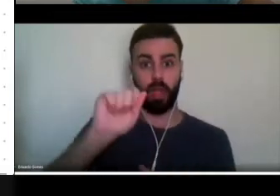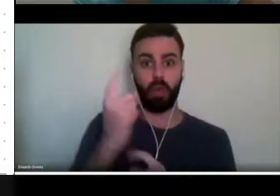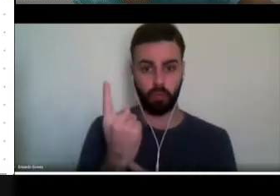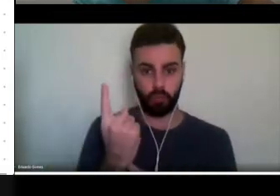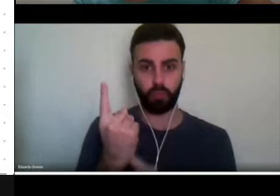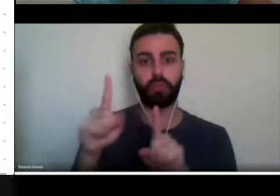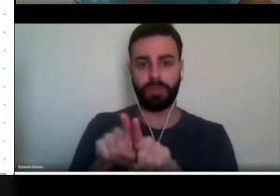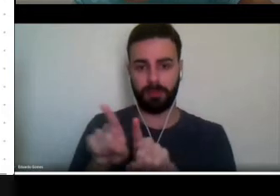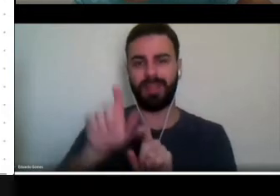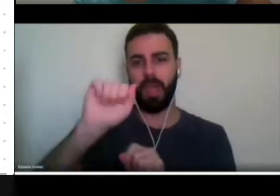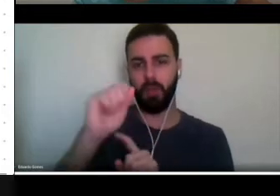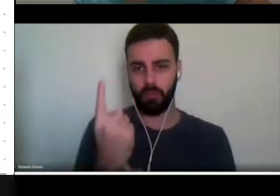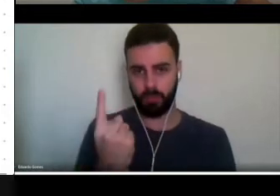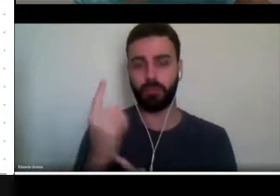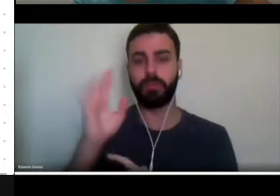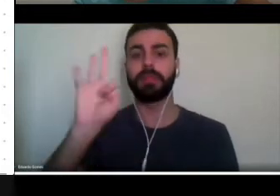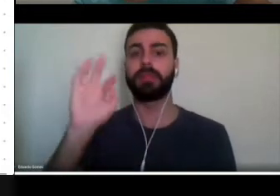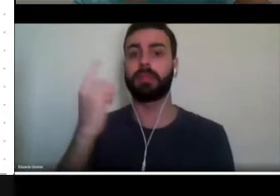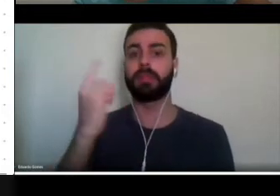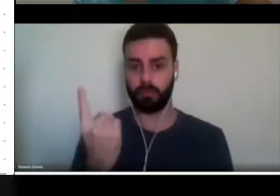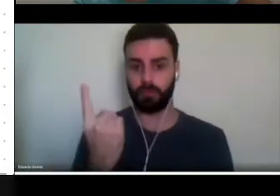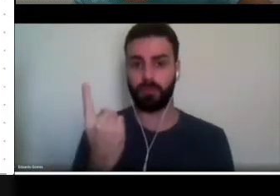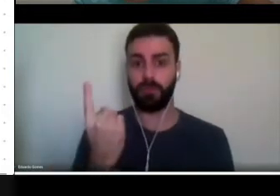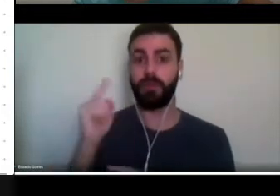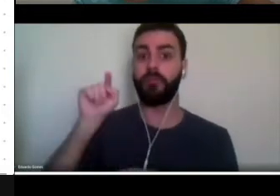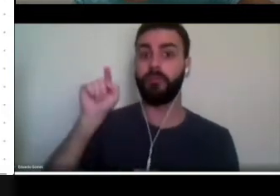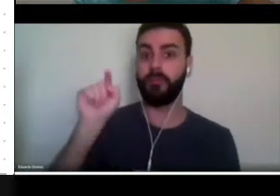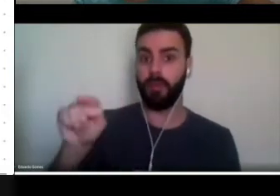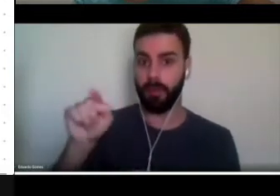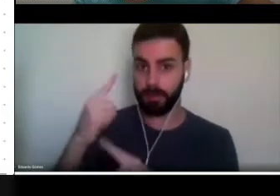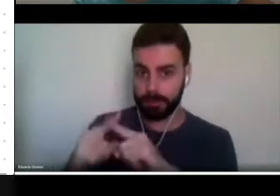T1 vezes T2,